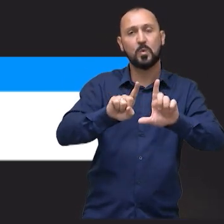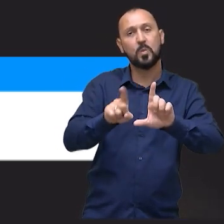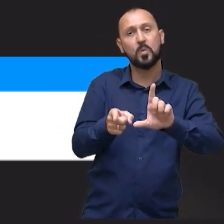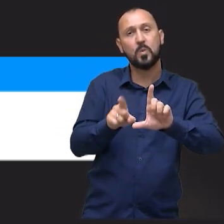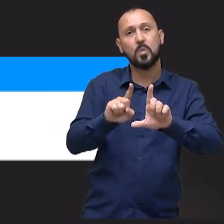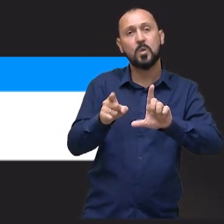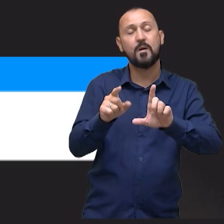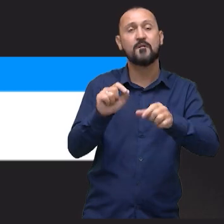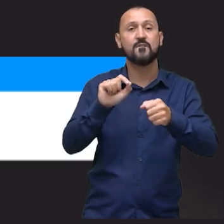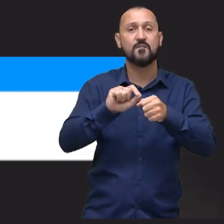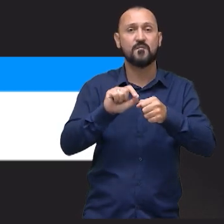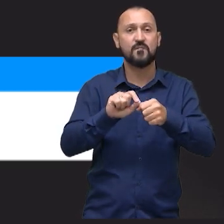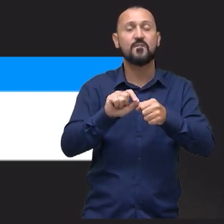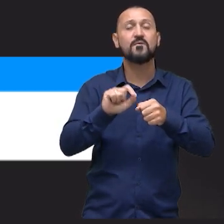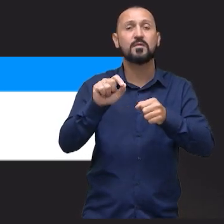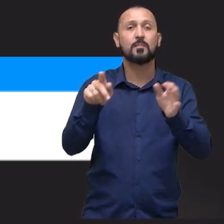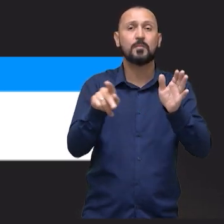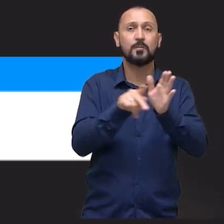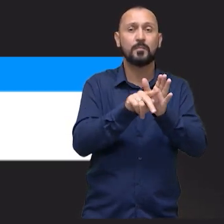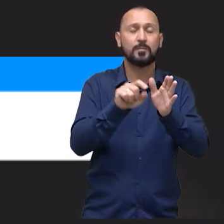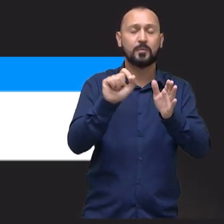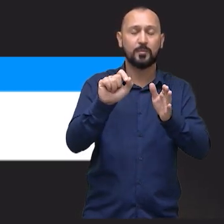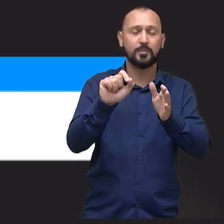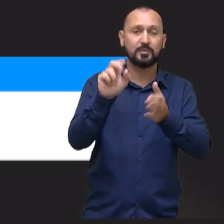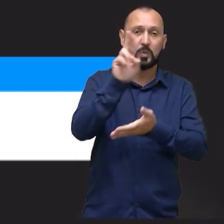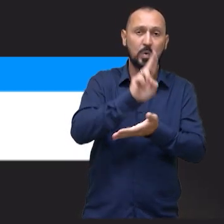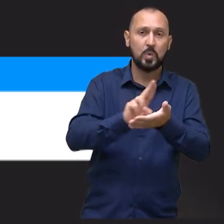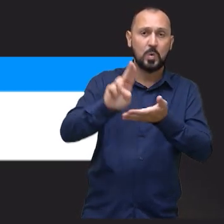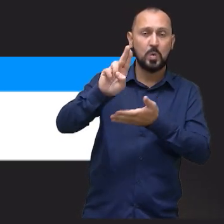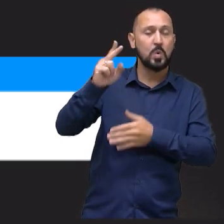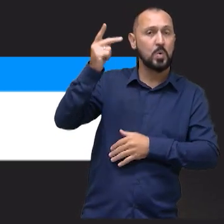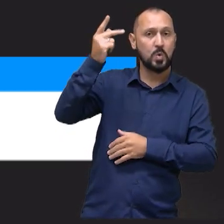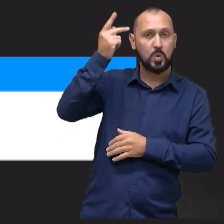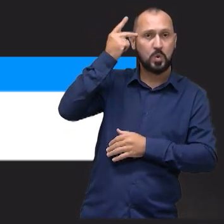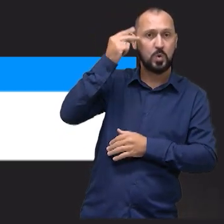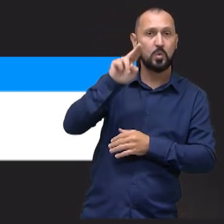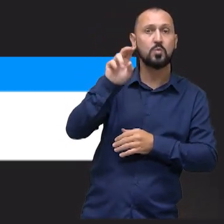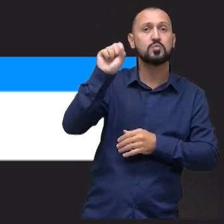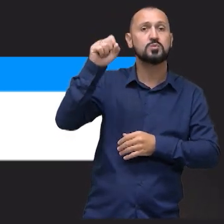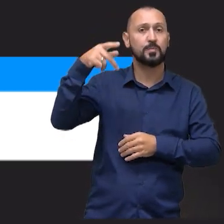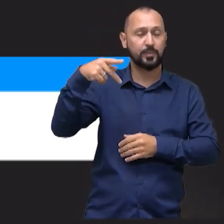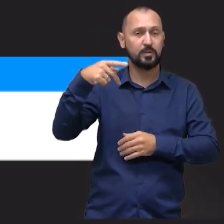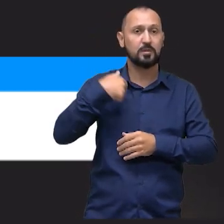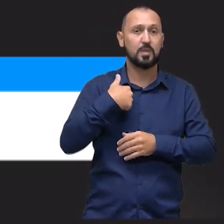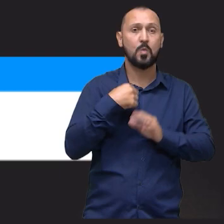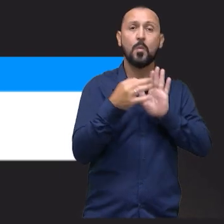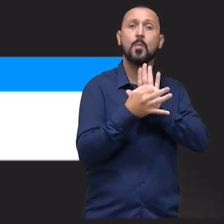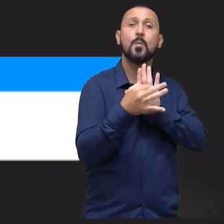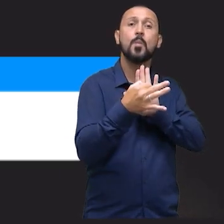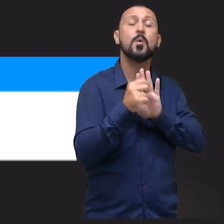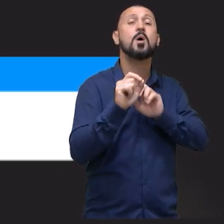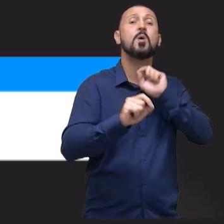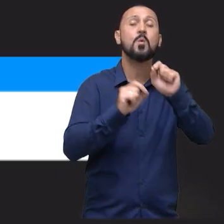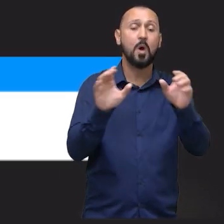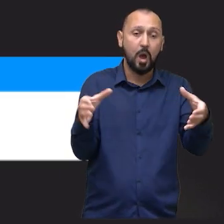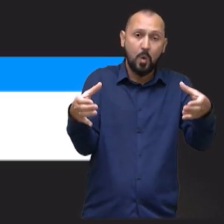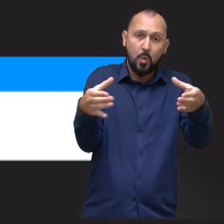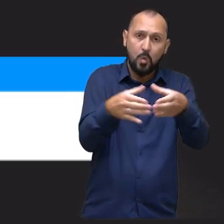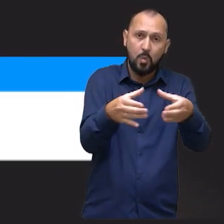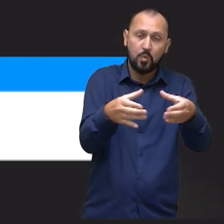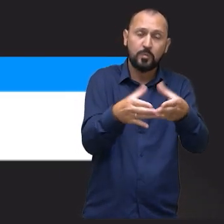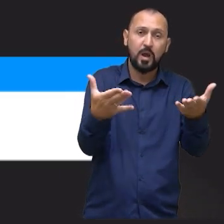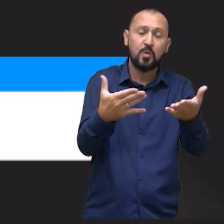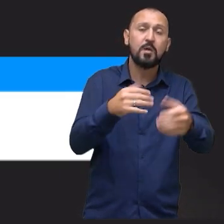medidores, que estava sendo realizada pelo Instituto de Energia da USP São Paulo. Proponho, então, à